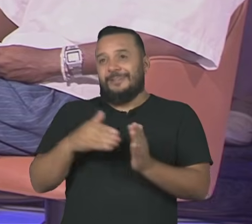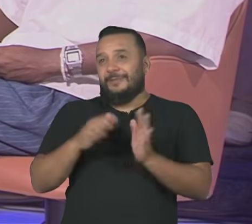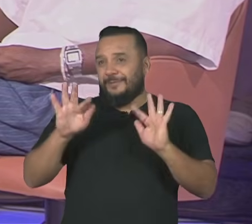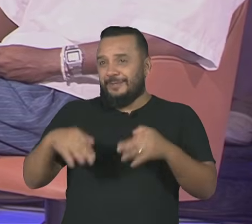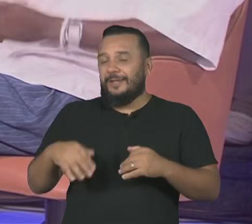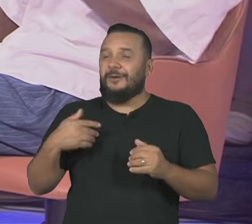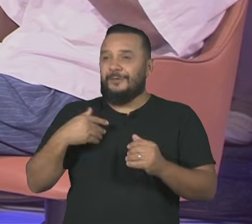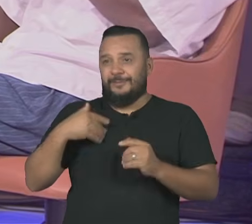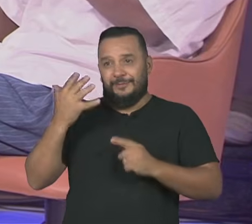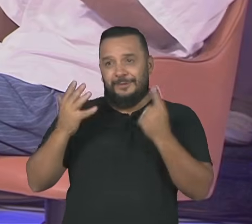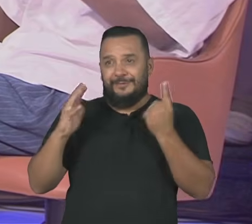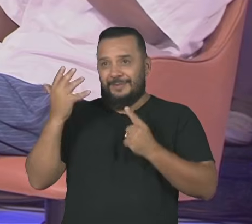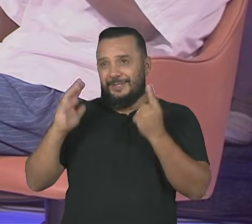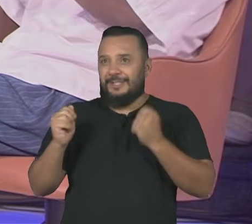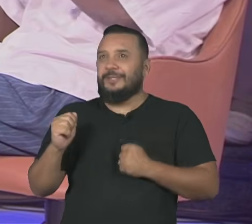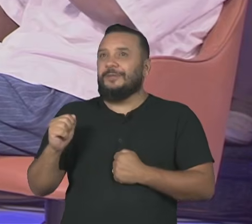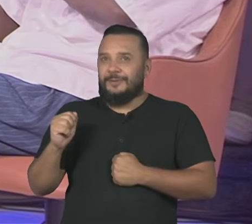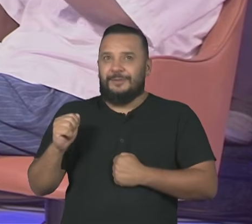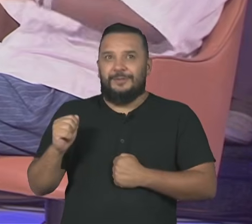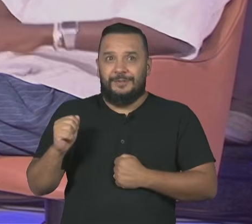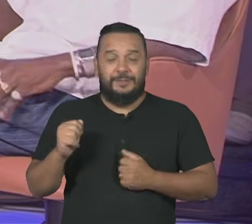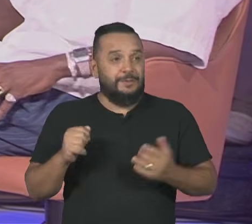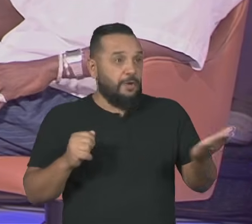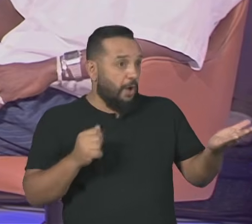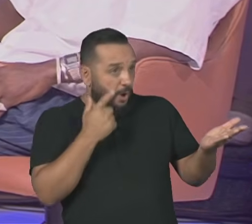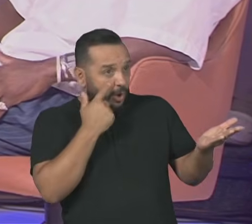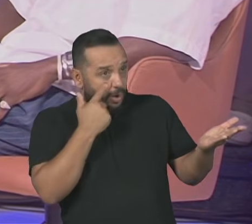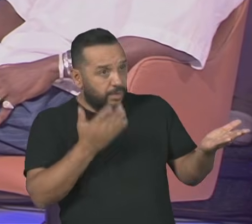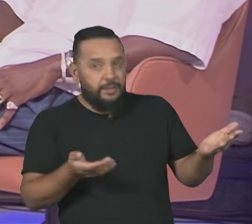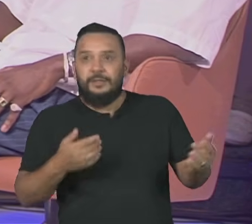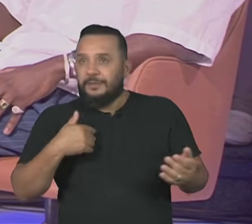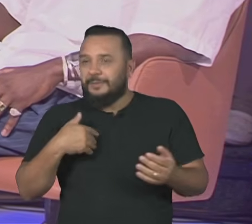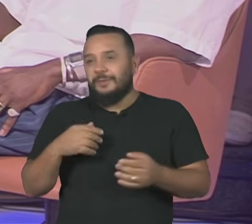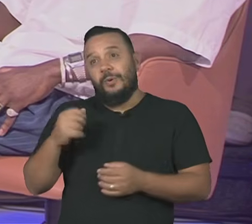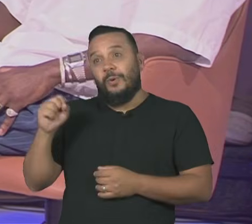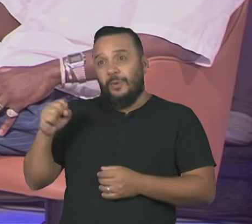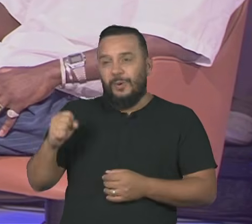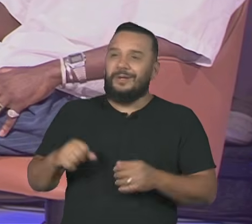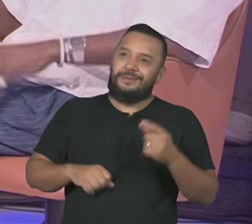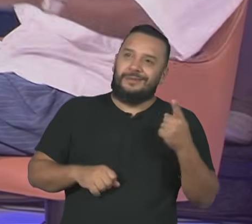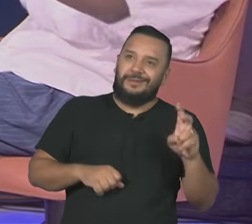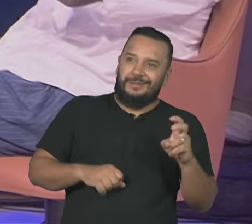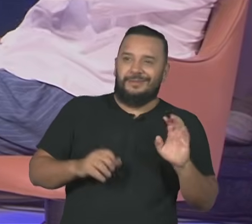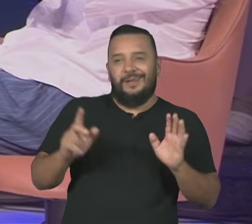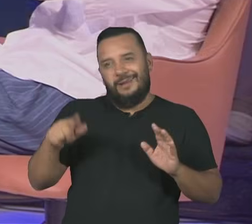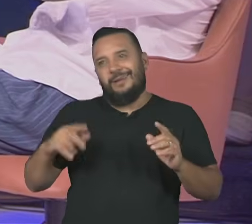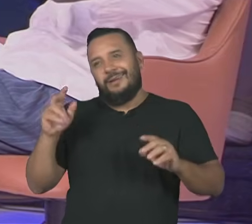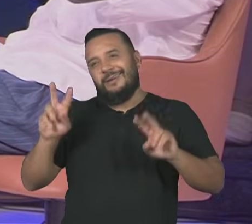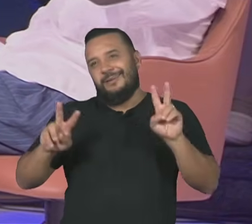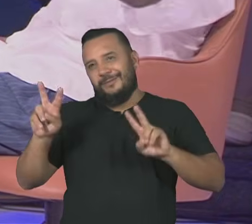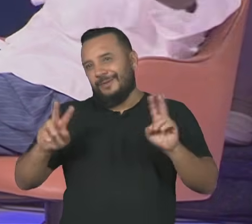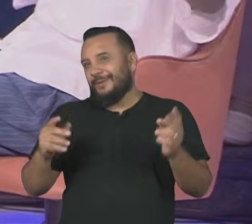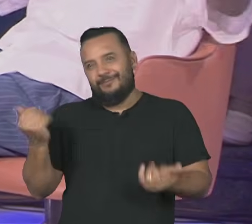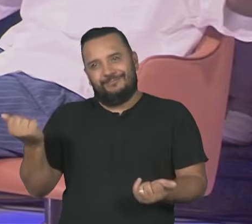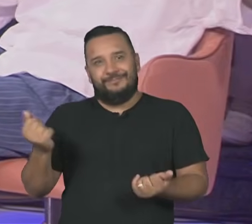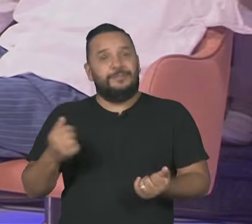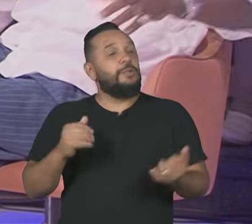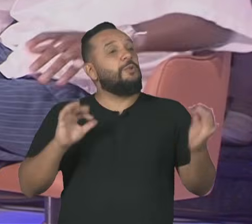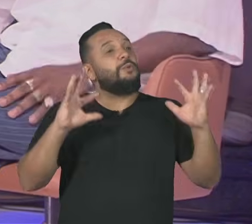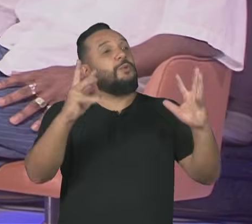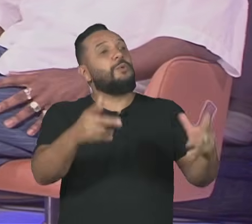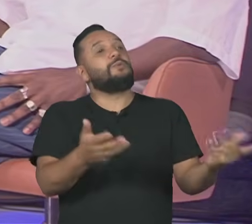fevereiro, pulando ali Aí, 8 pessoal. e 15, que é carnaval. Então, estão todos convidados. Todos